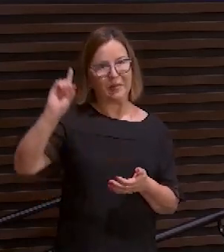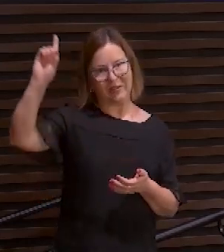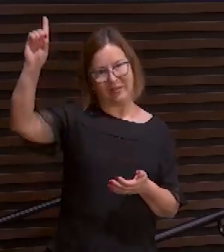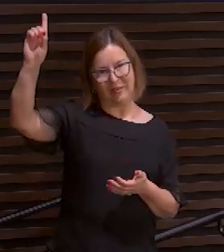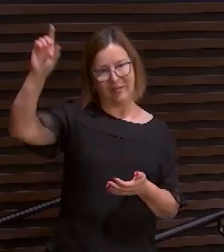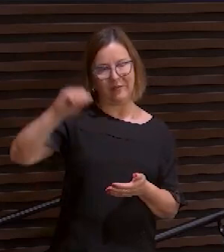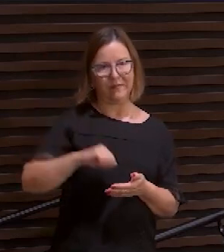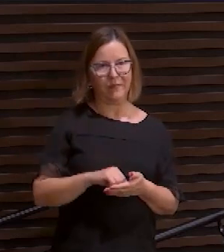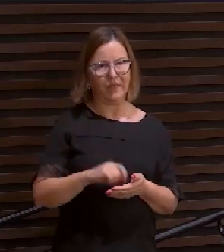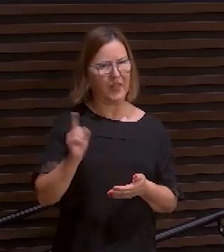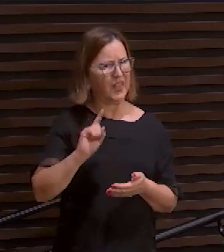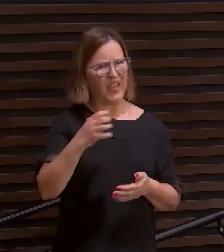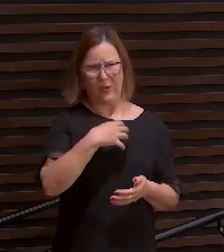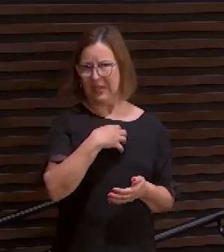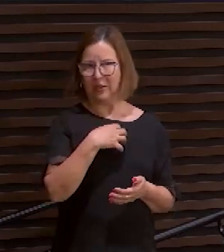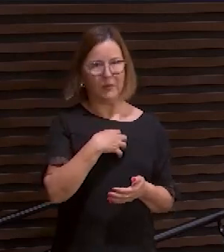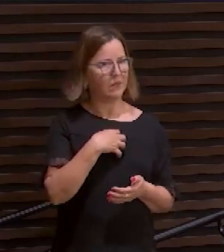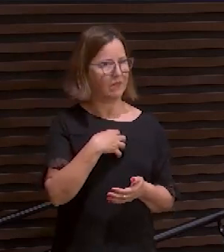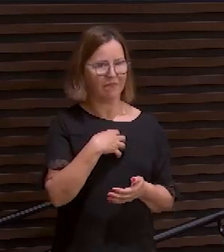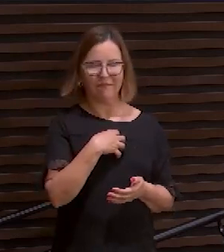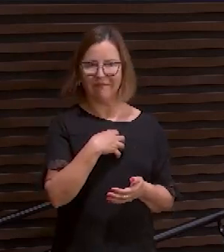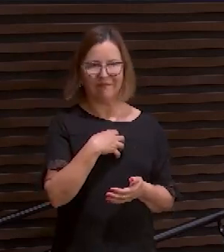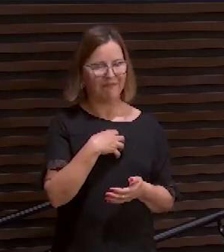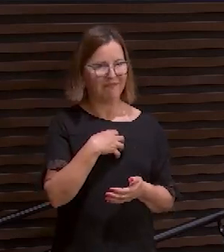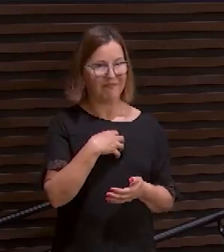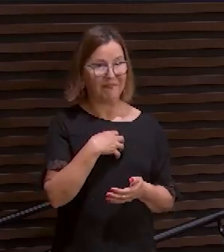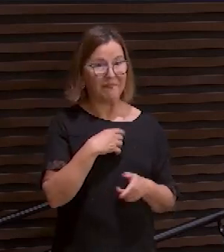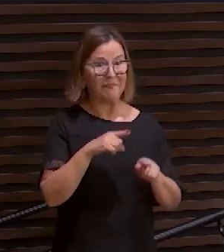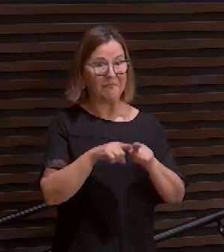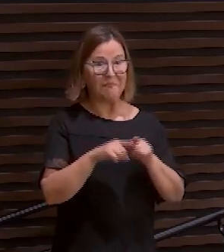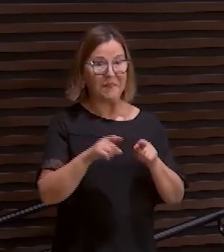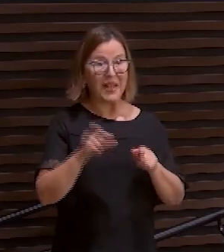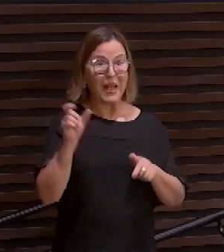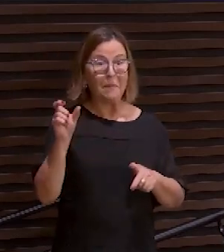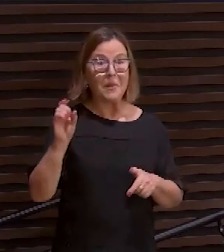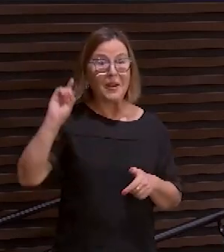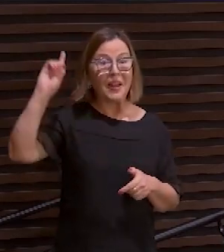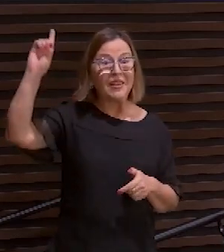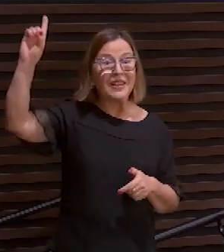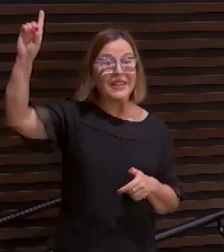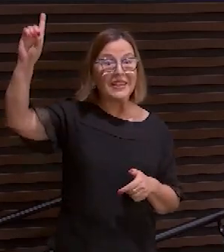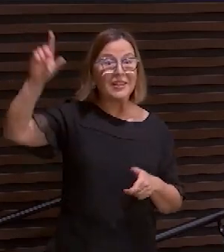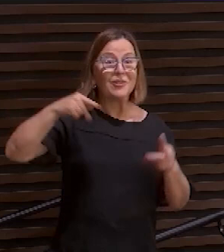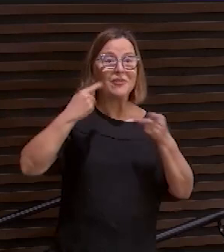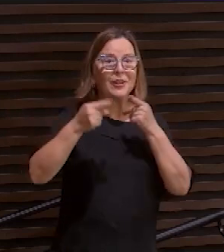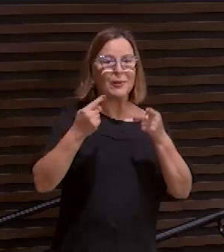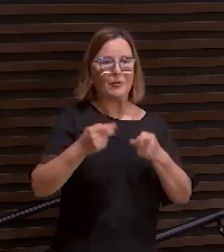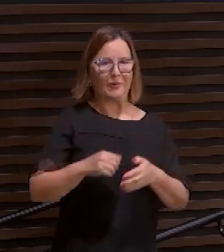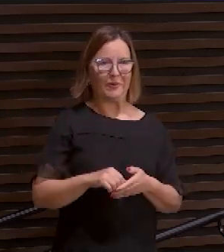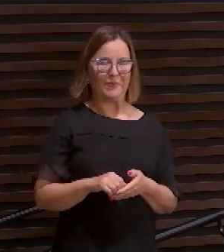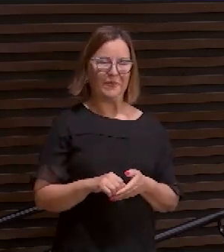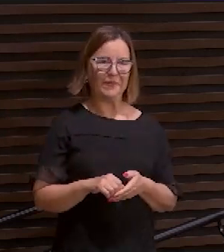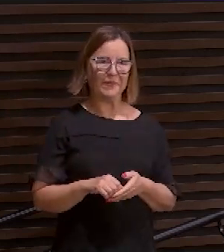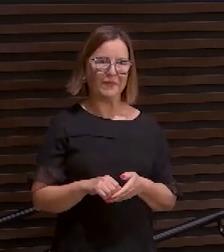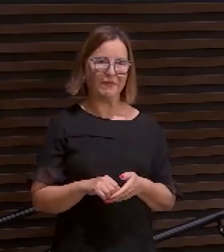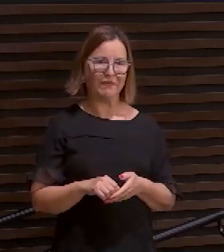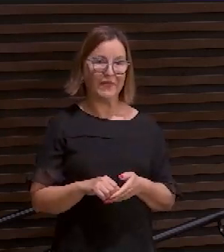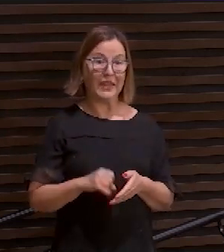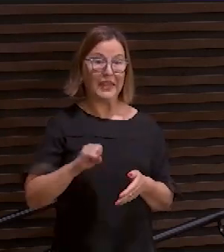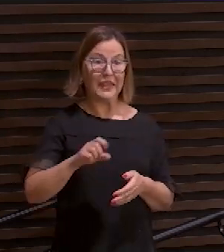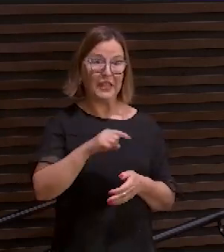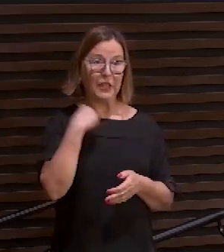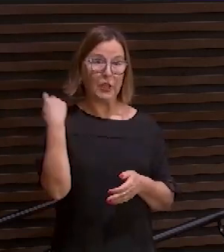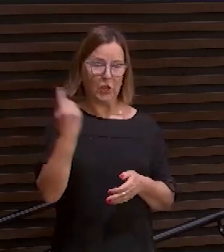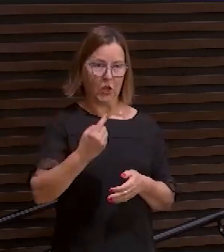Não são sentimentos. É a palavra que vem. E quando nós nos apoiamos na